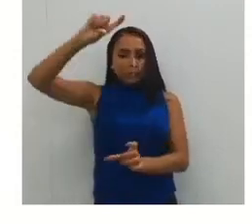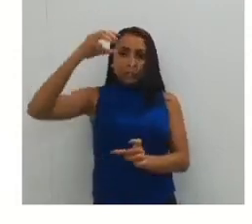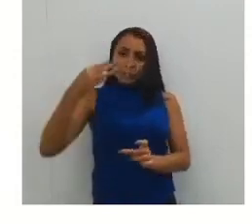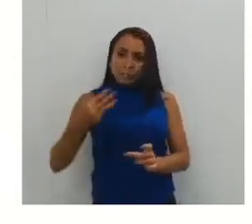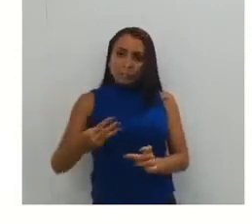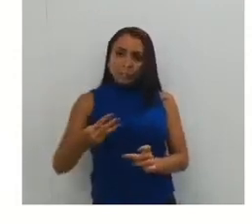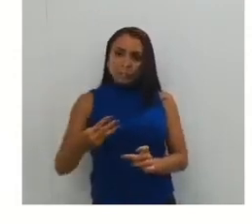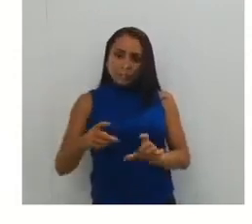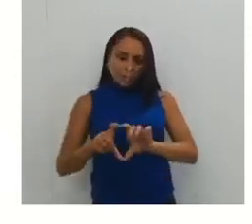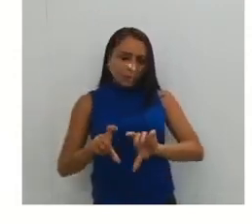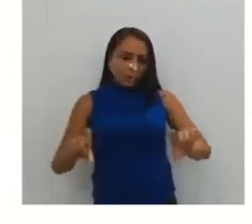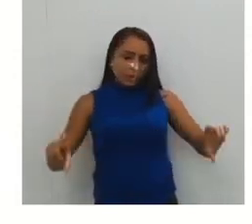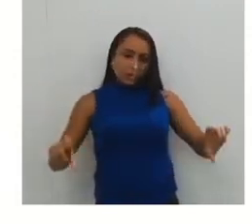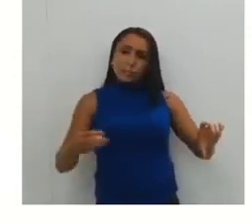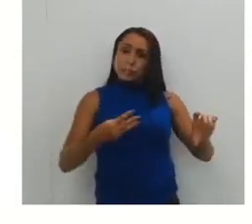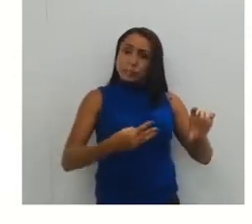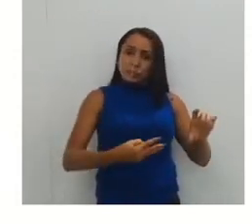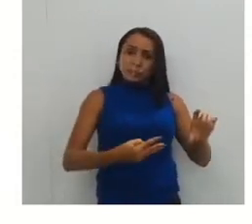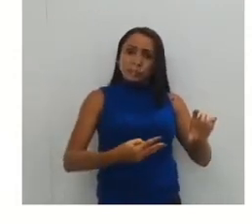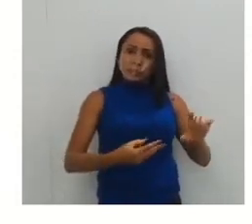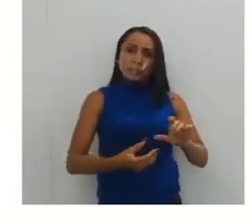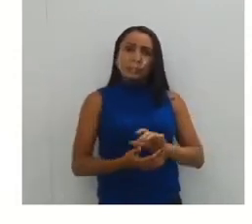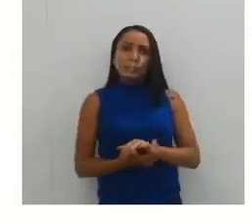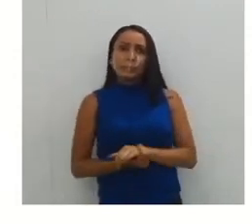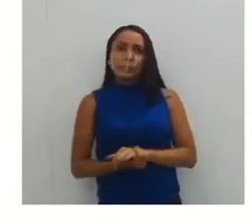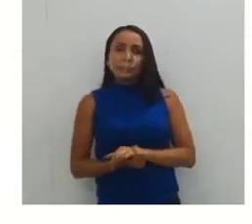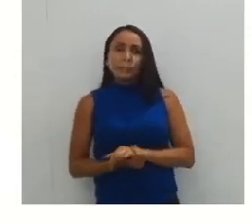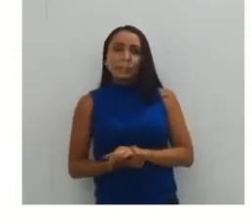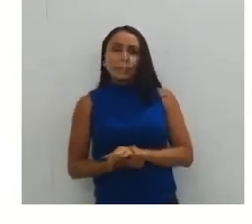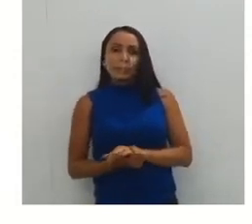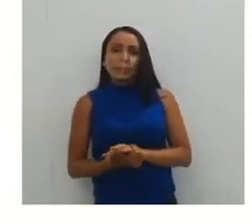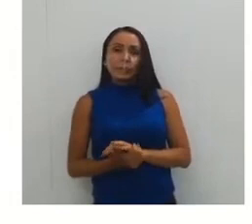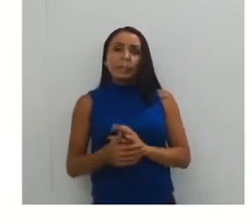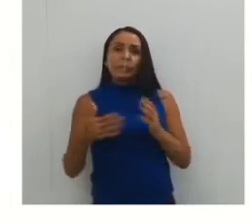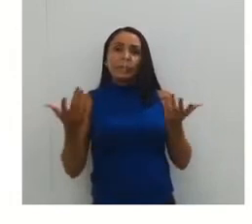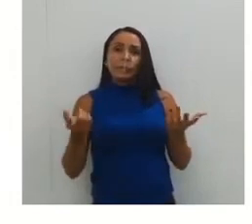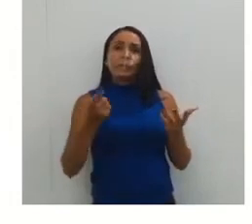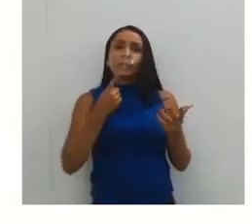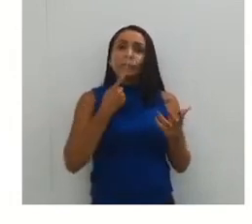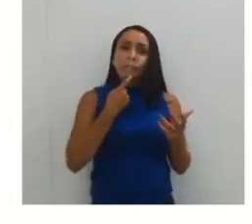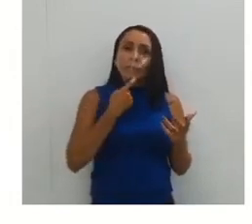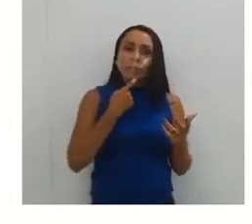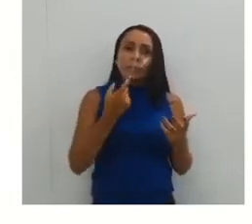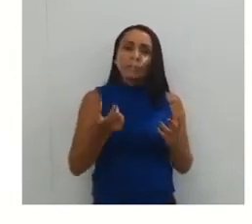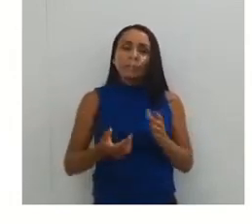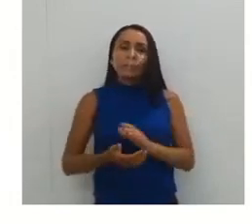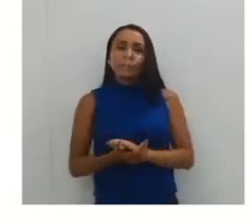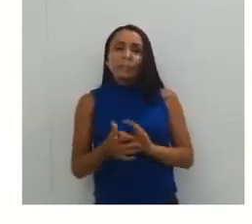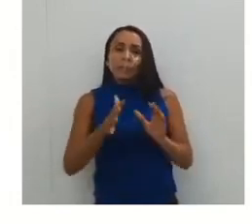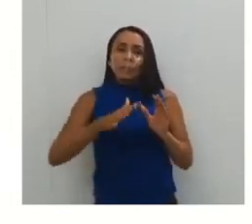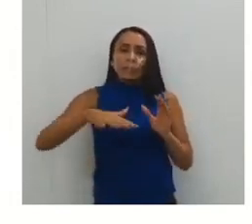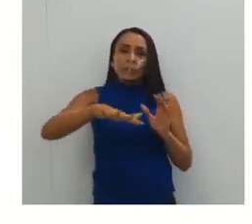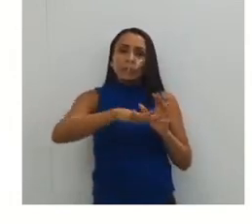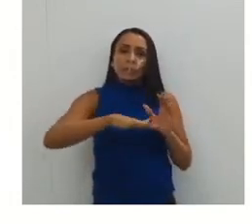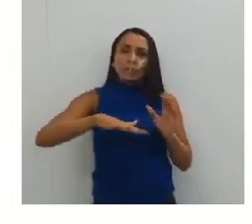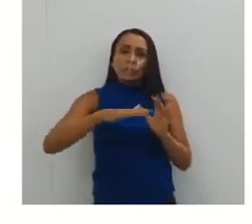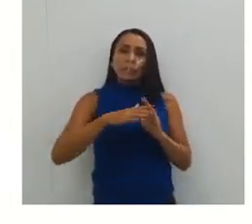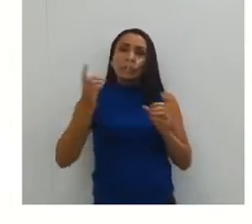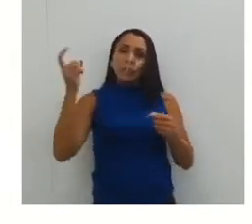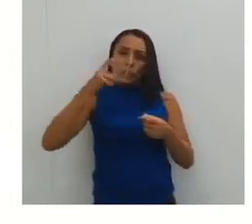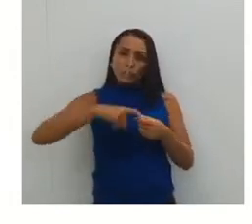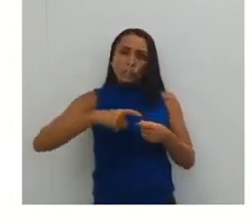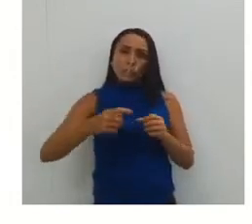E entrar 3 lá. Então, ó, qual é esse passo de vermelho? Ó, essa região, ó, vou voltar de novo,